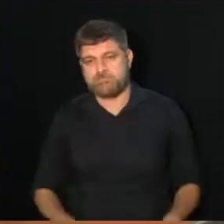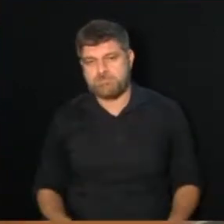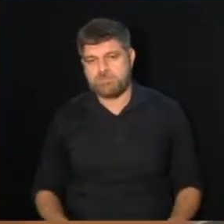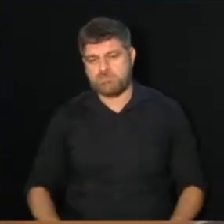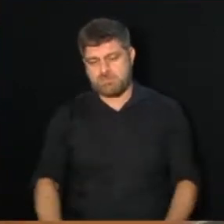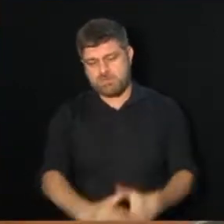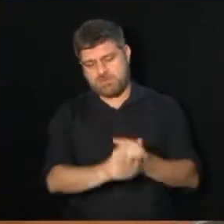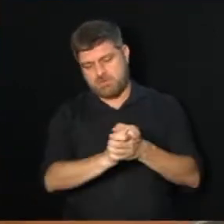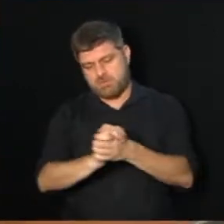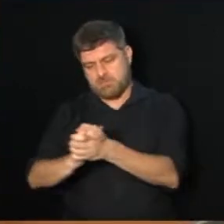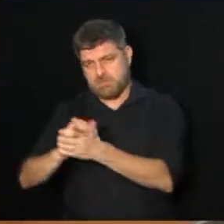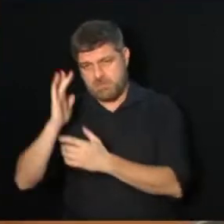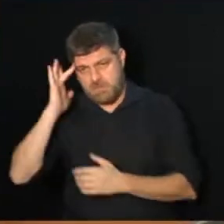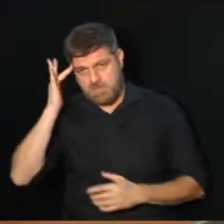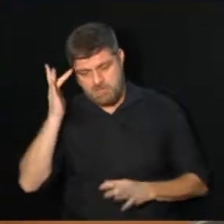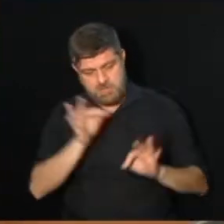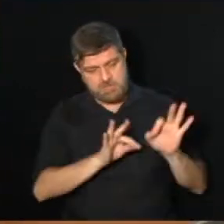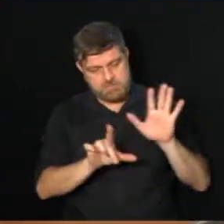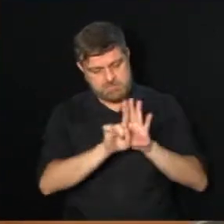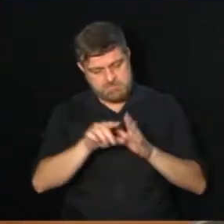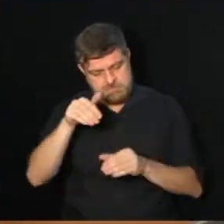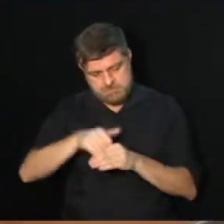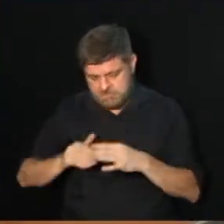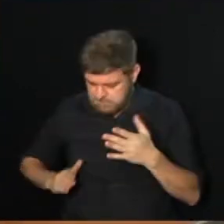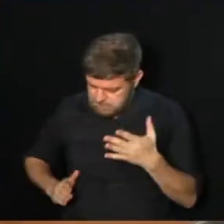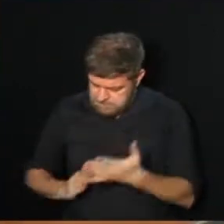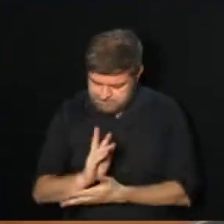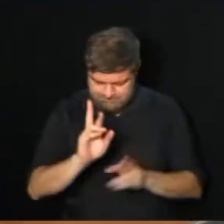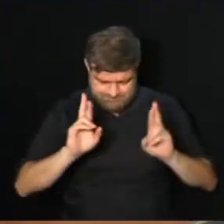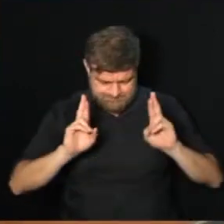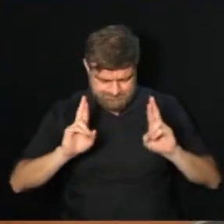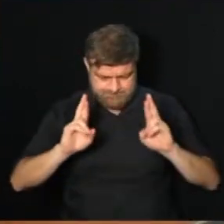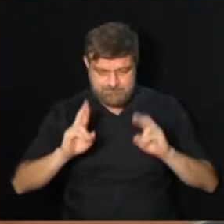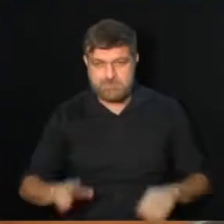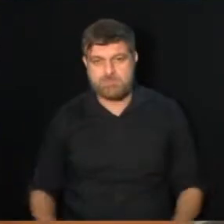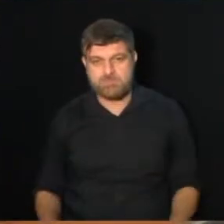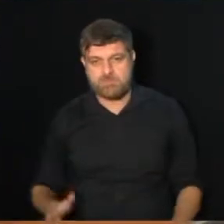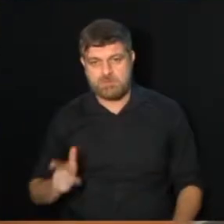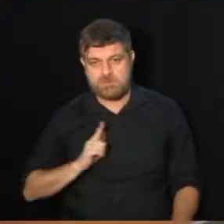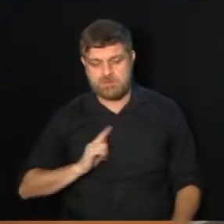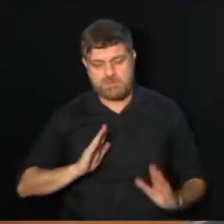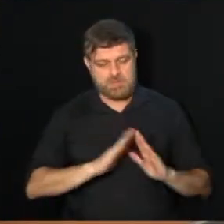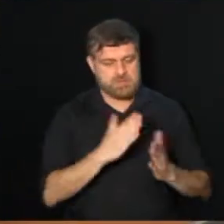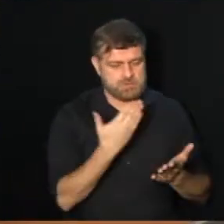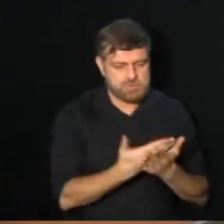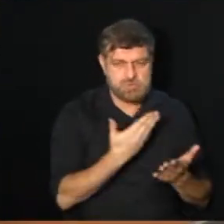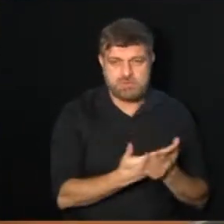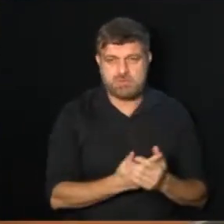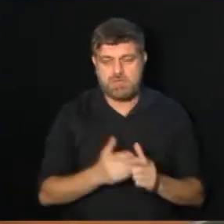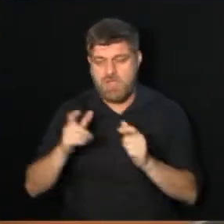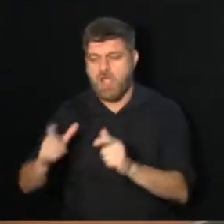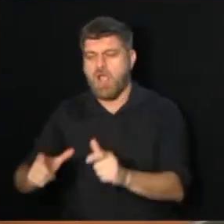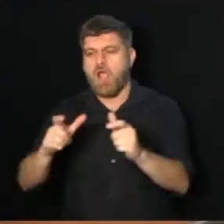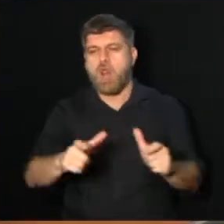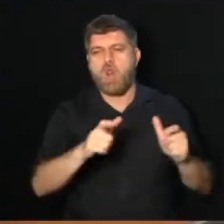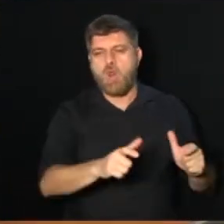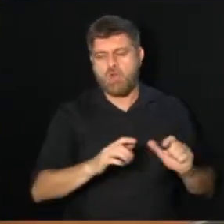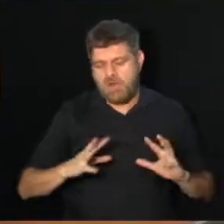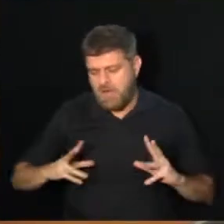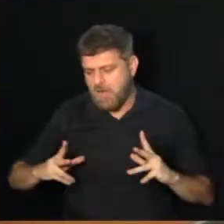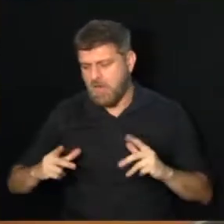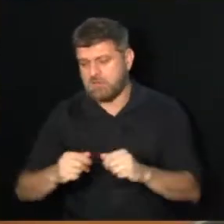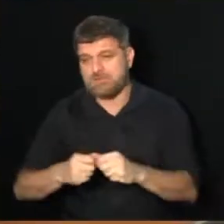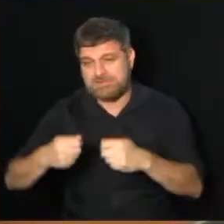parabenizo e eu acho que tem tudo para dar certo, e isso daí que vá adiante não só nas escolas, mas em todas as organizações